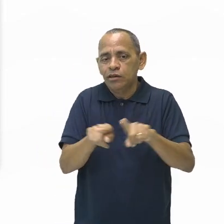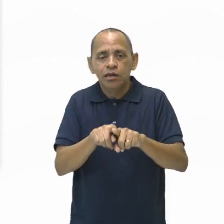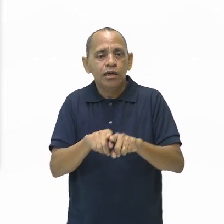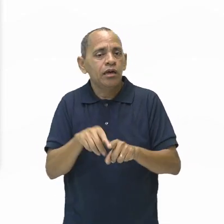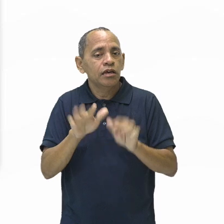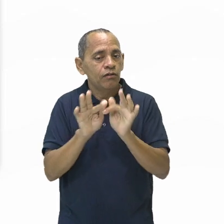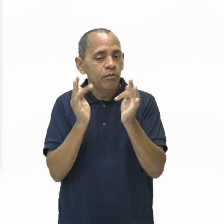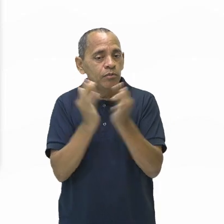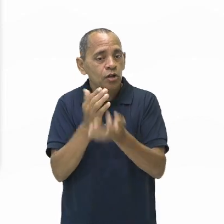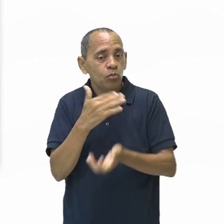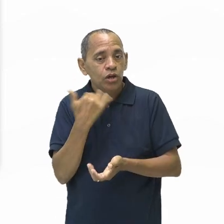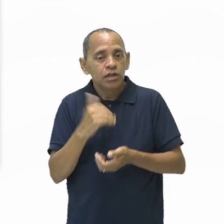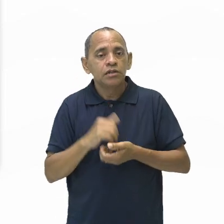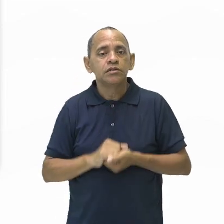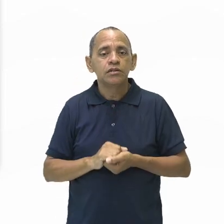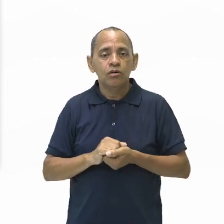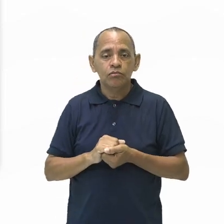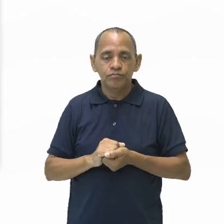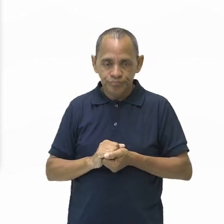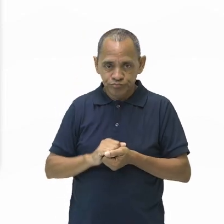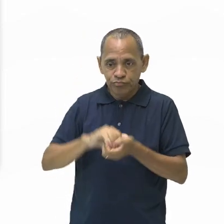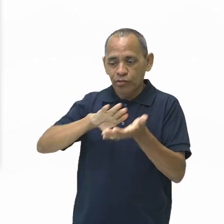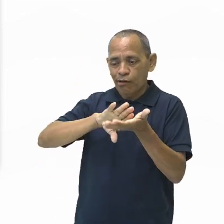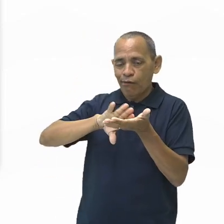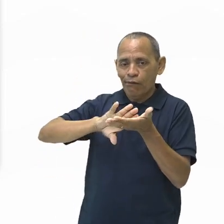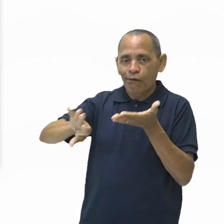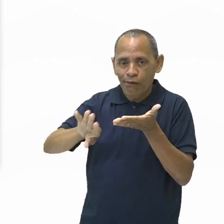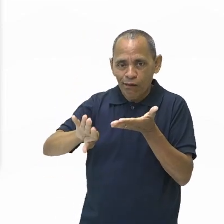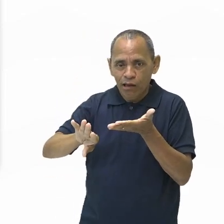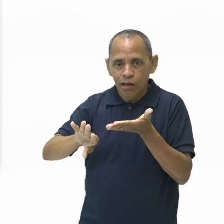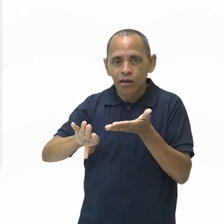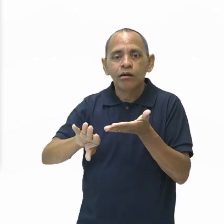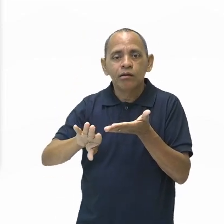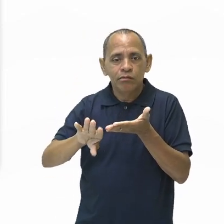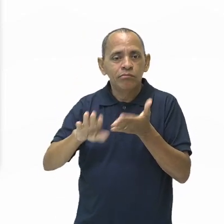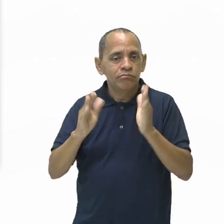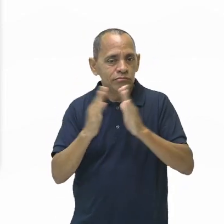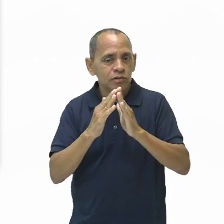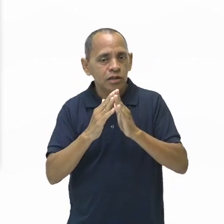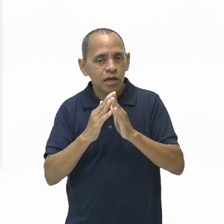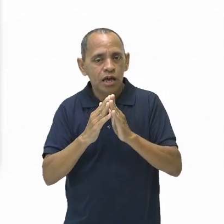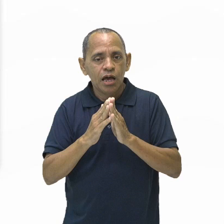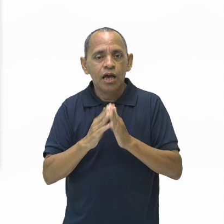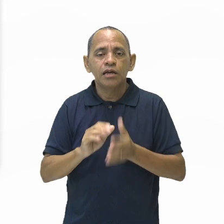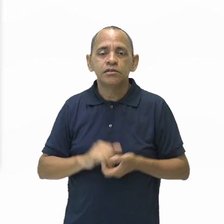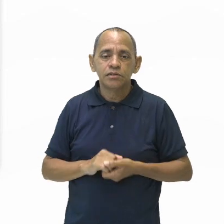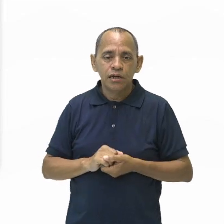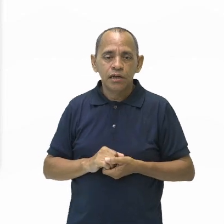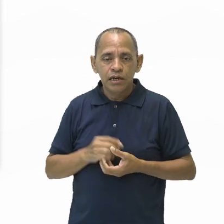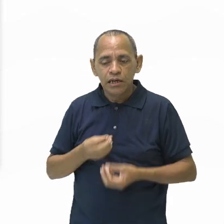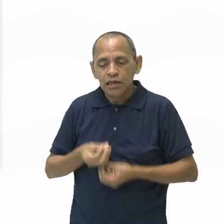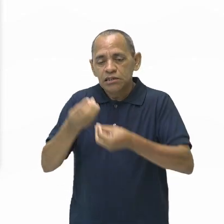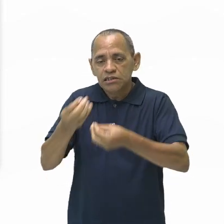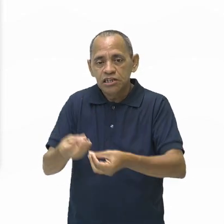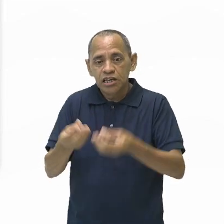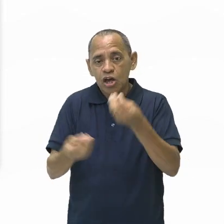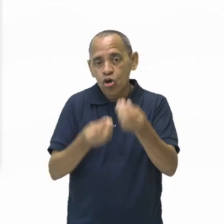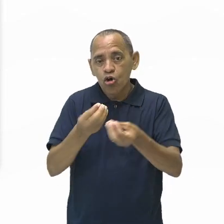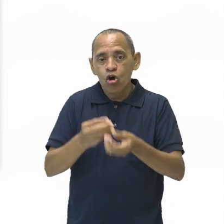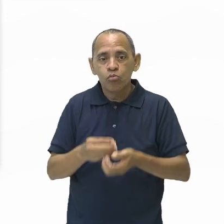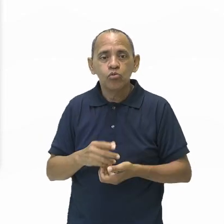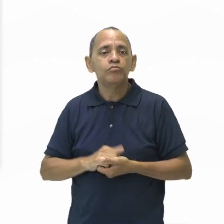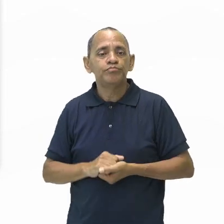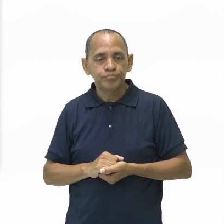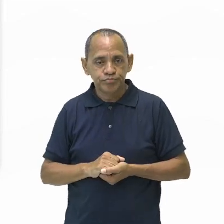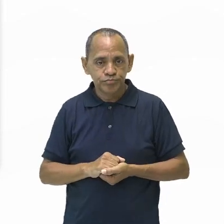expulsa de casa e vai para onde? Na prostituição. Então, era comum que se a mulher não obedecesse, quebrava esses padrões